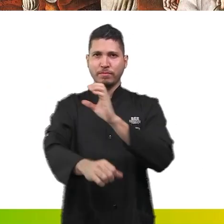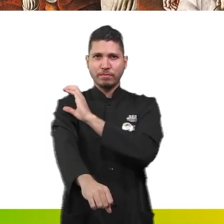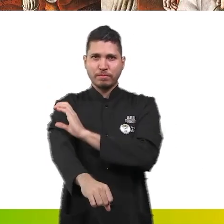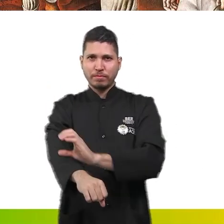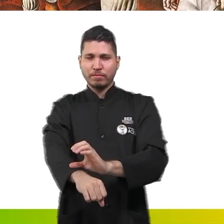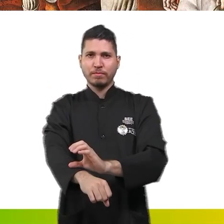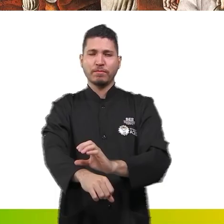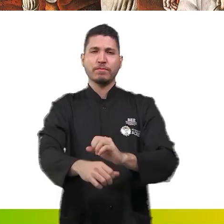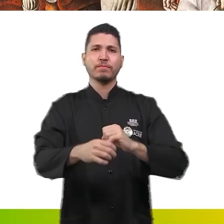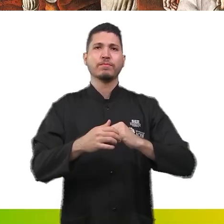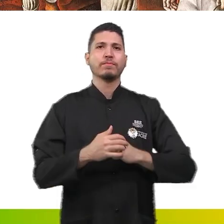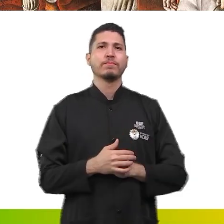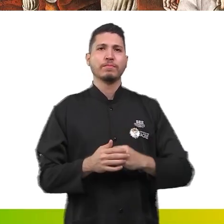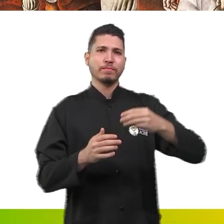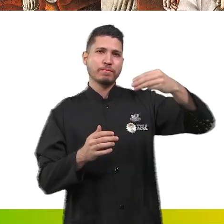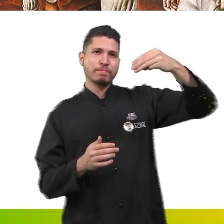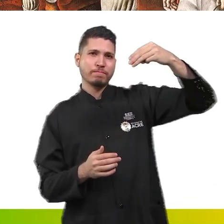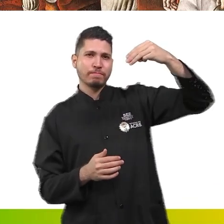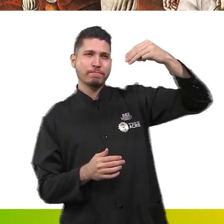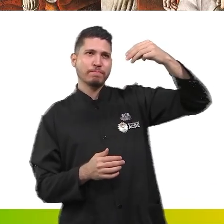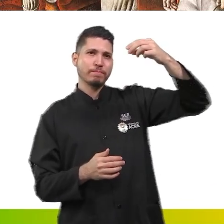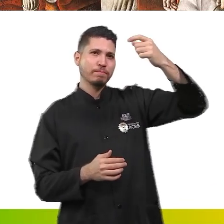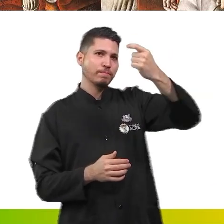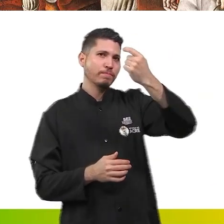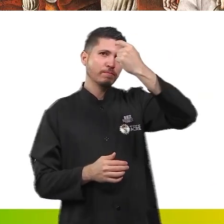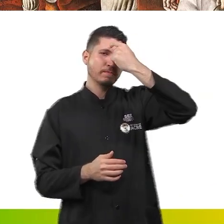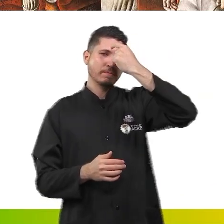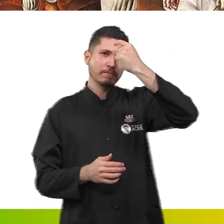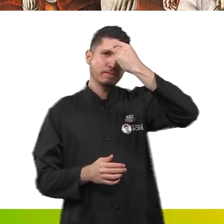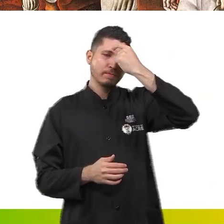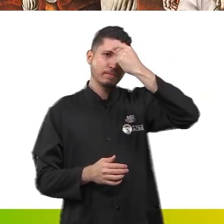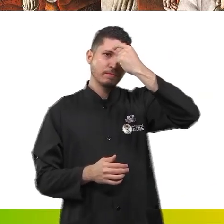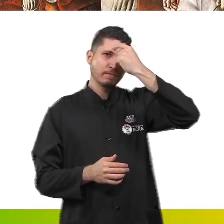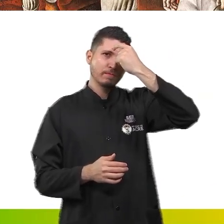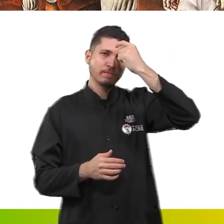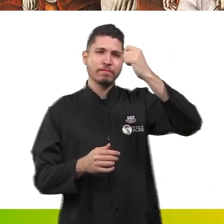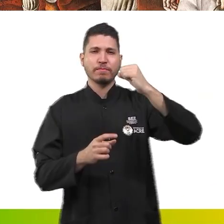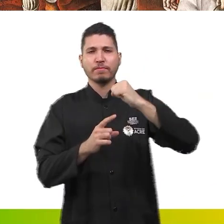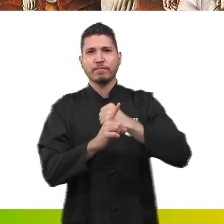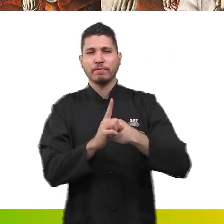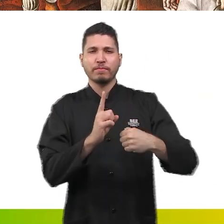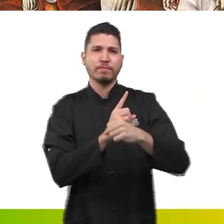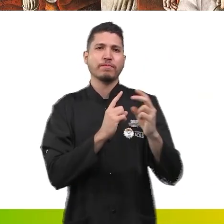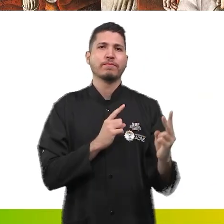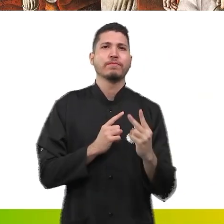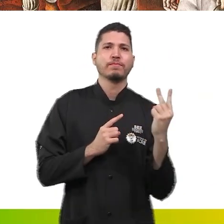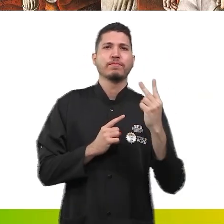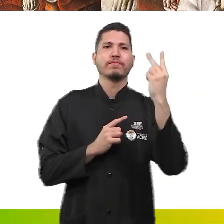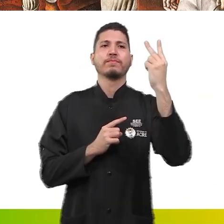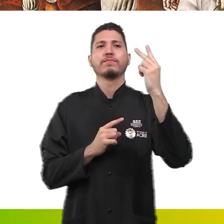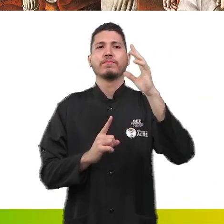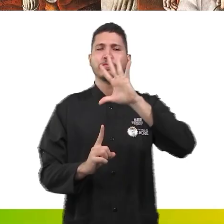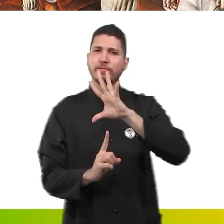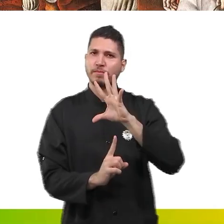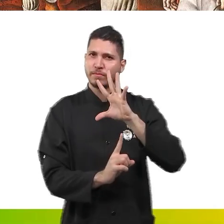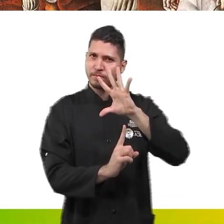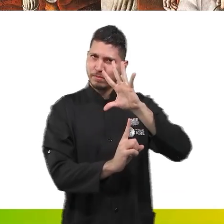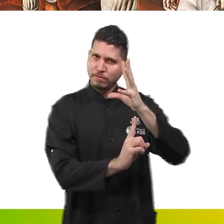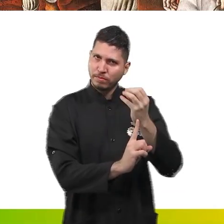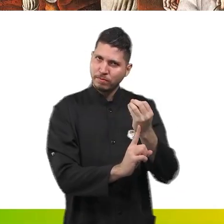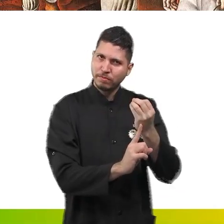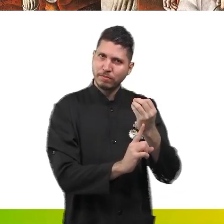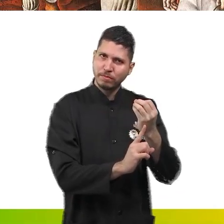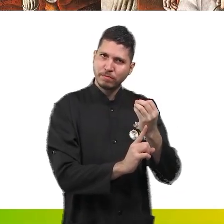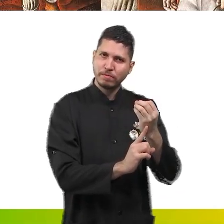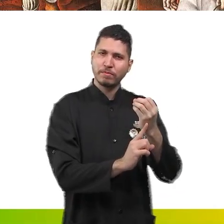sentimentos, memórias, valores de uma sociedade. A arte ela é uma forma poderosa de manifestação